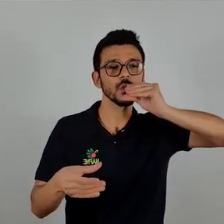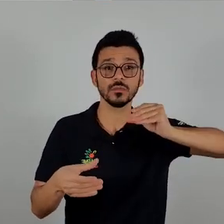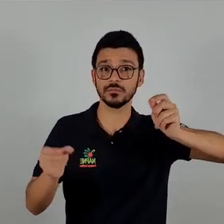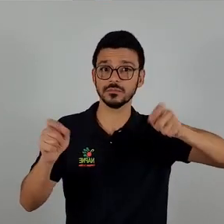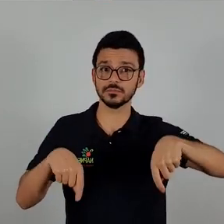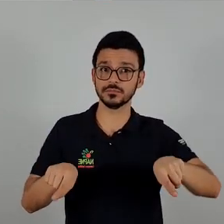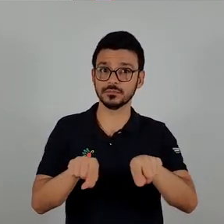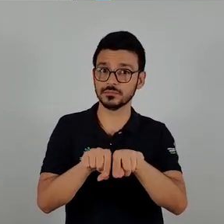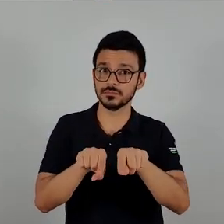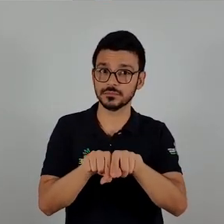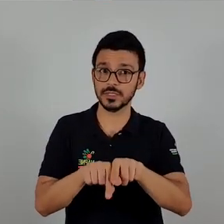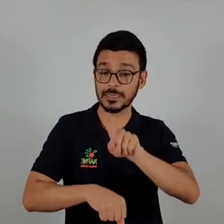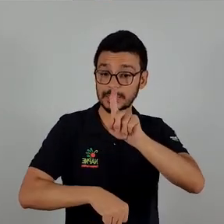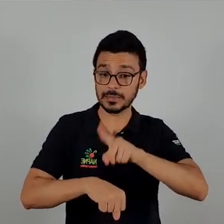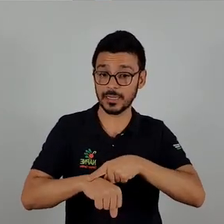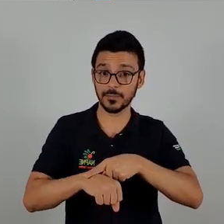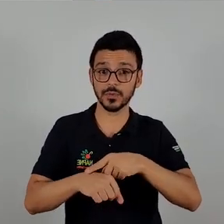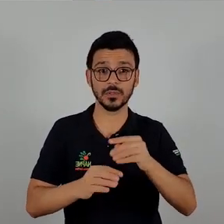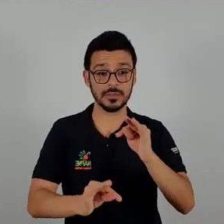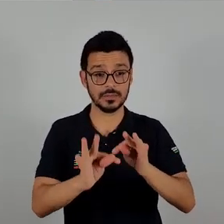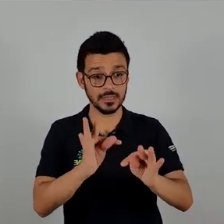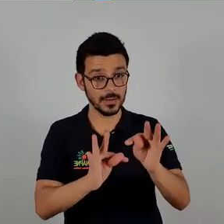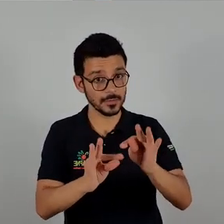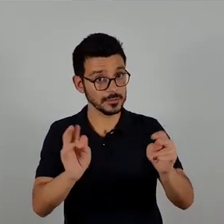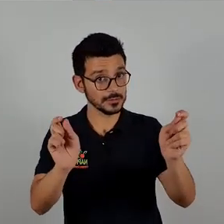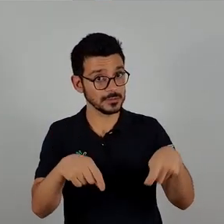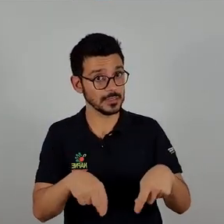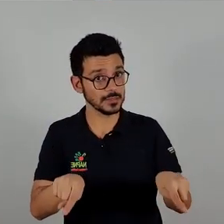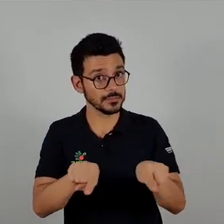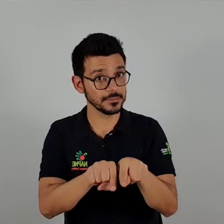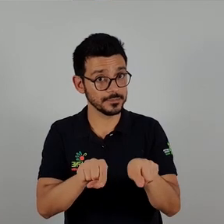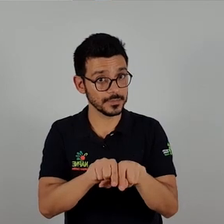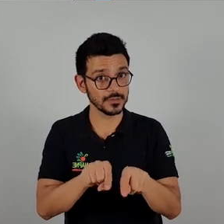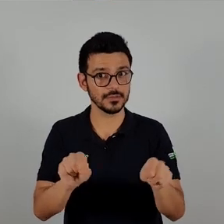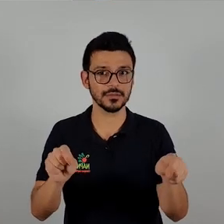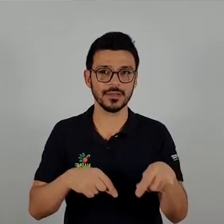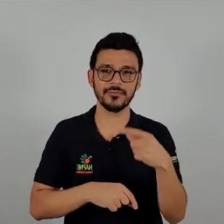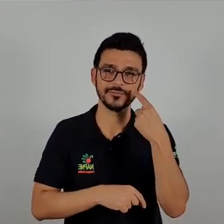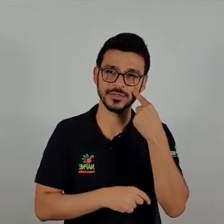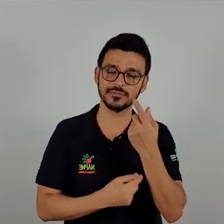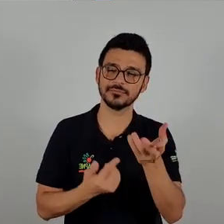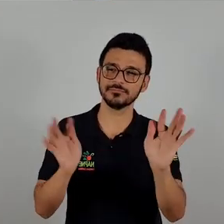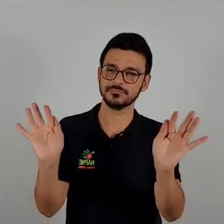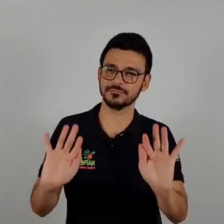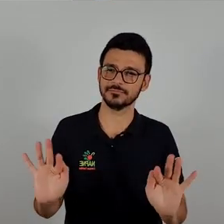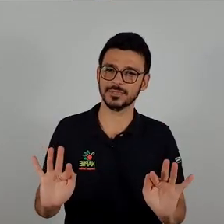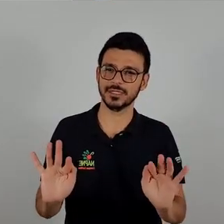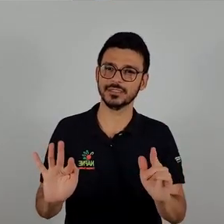está. Só de antibiótico ela ia ter gasto aí a cada 3 meses, no mínimo o quê? Uns 500, 600 reais.